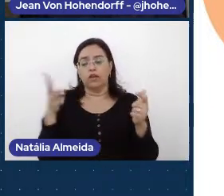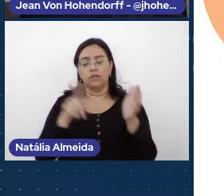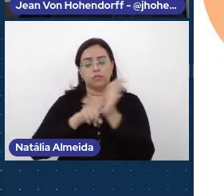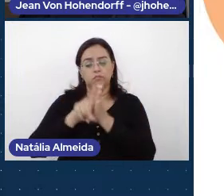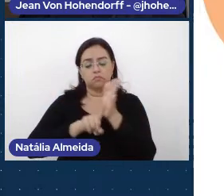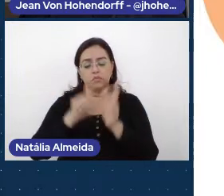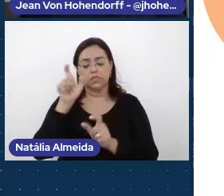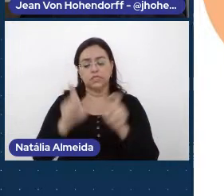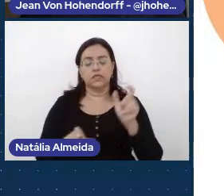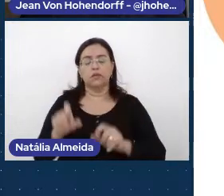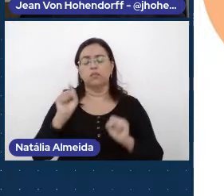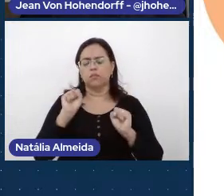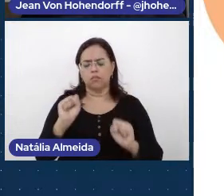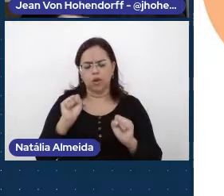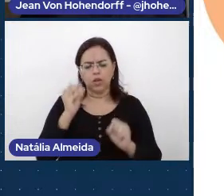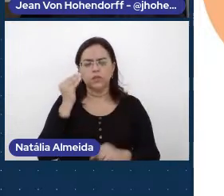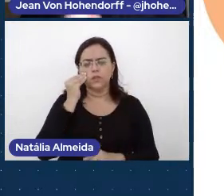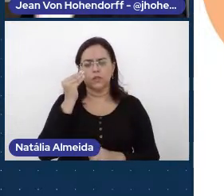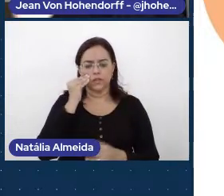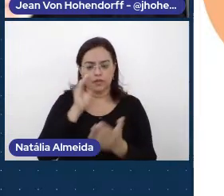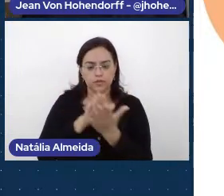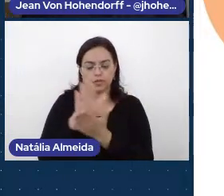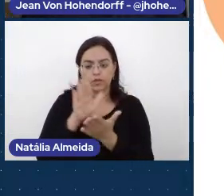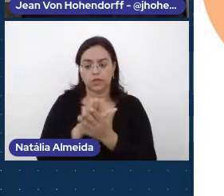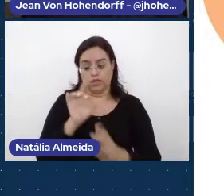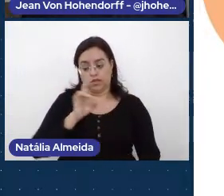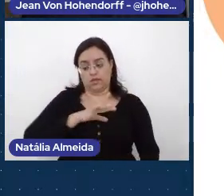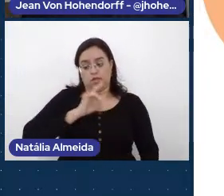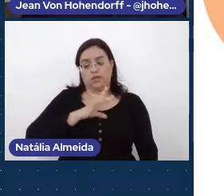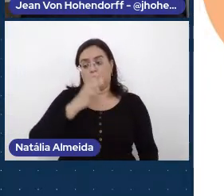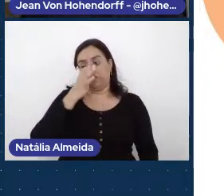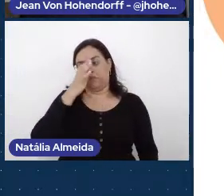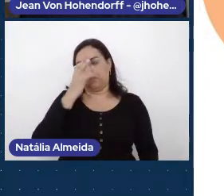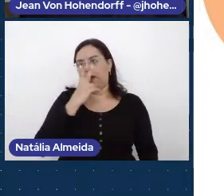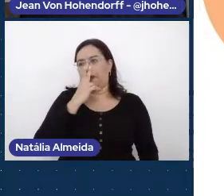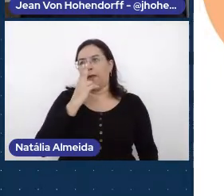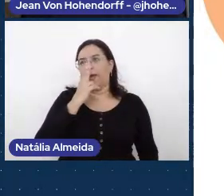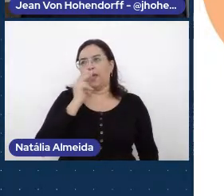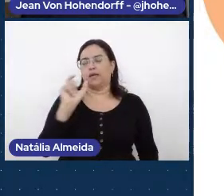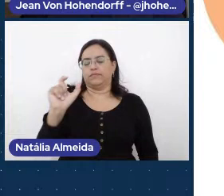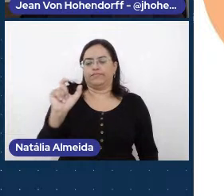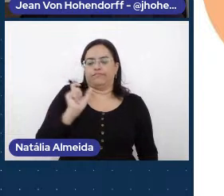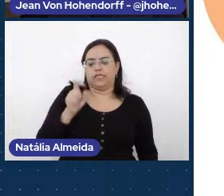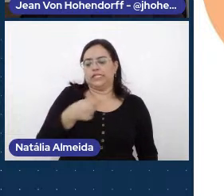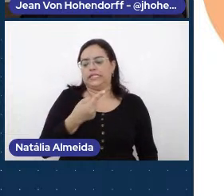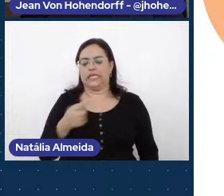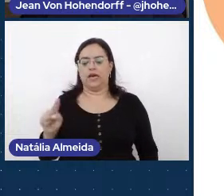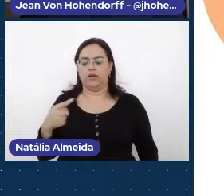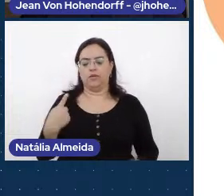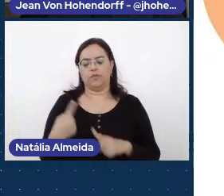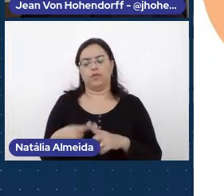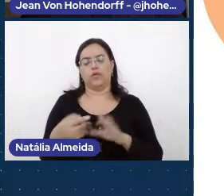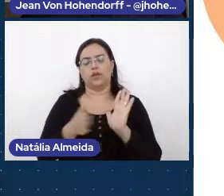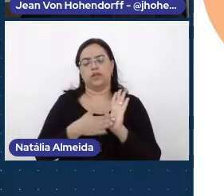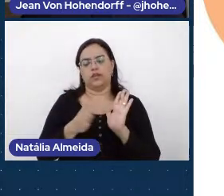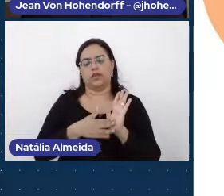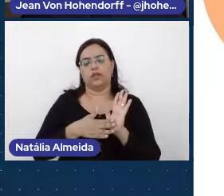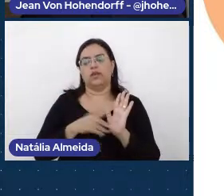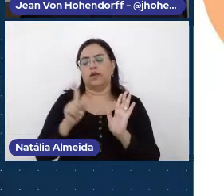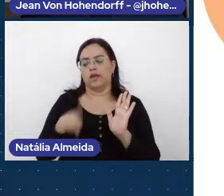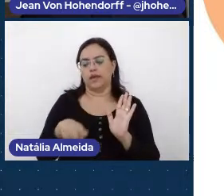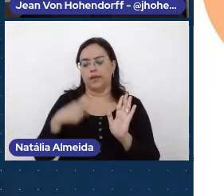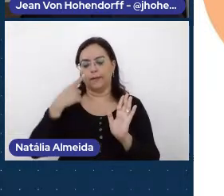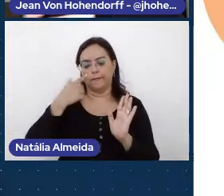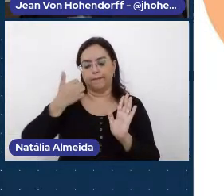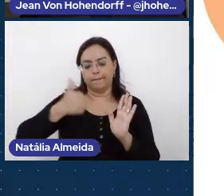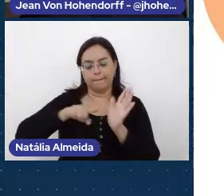boas revistas, temendo que serão recepcionados com hostilidade por se tratarem de pesquisa qualitativa e que serão